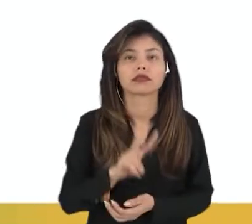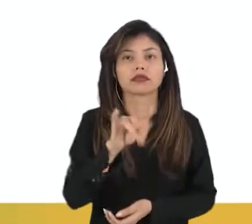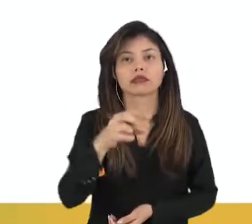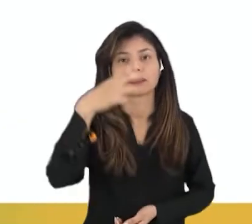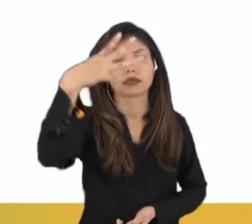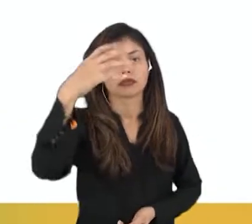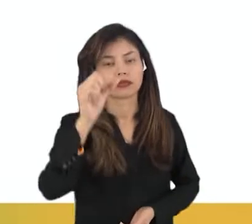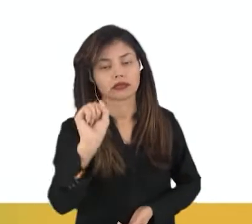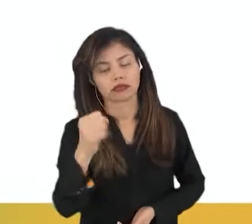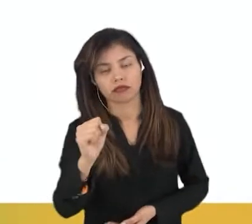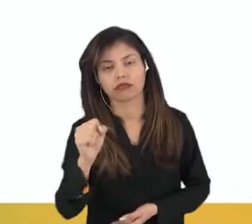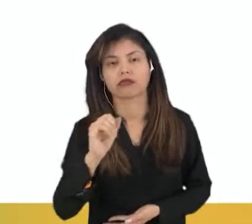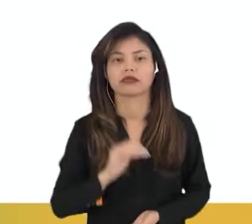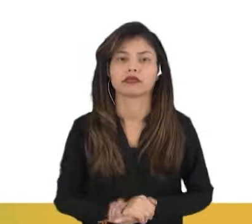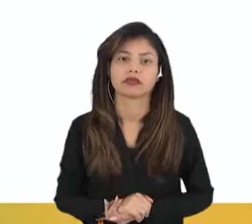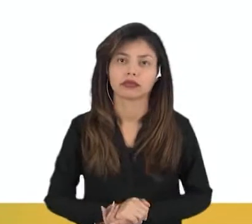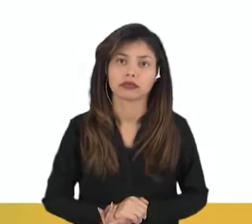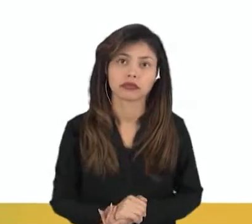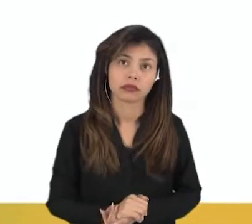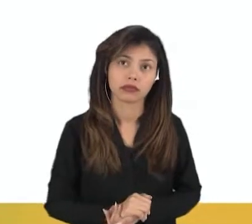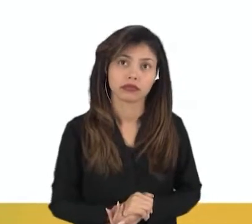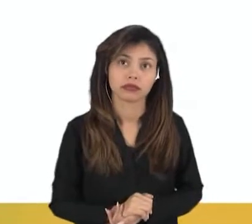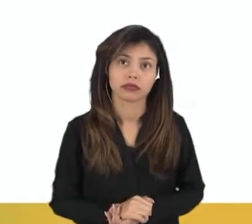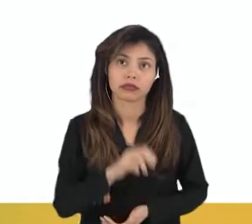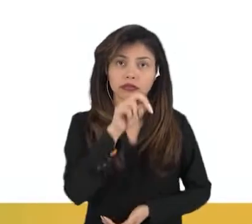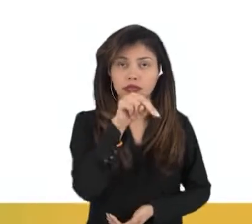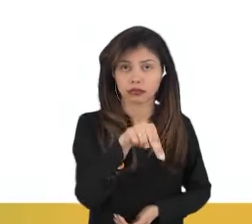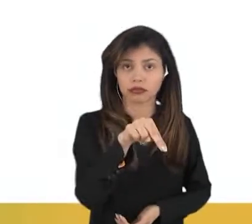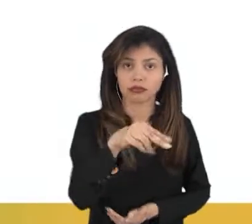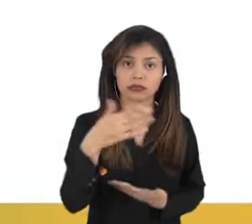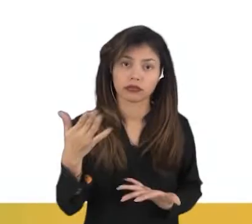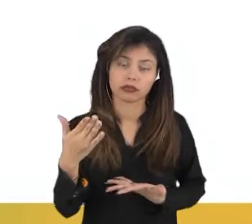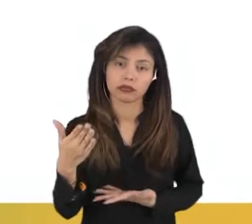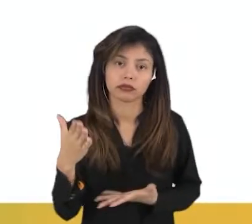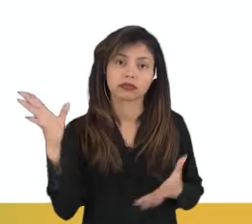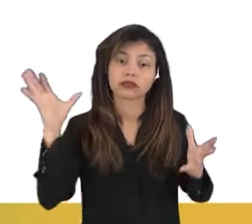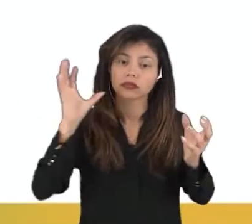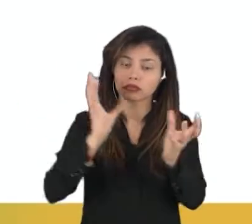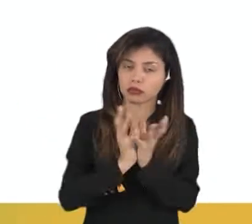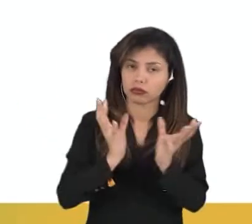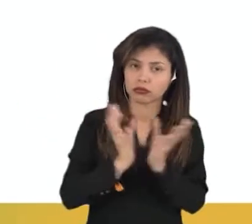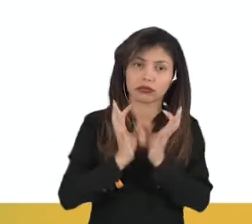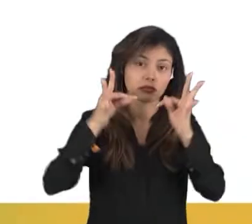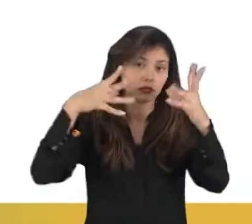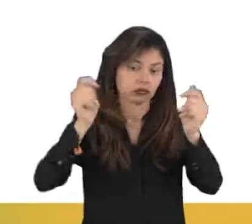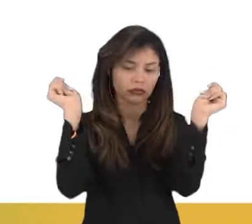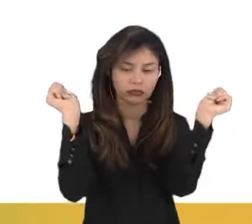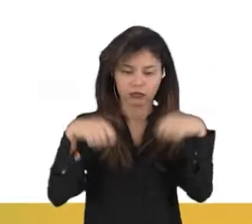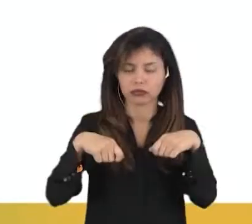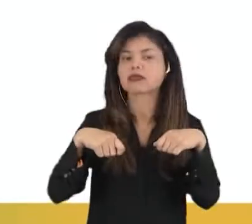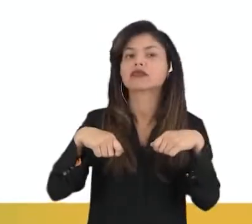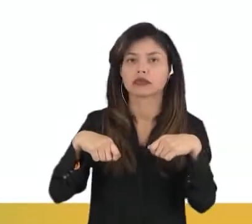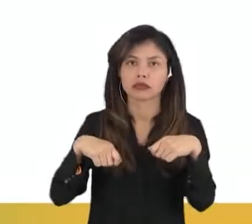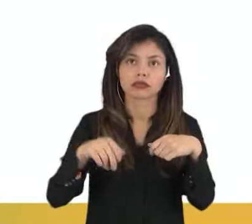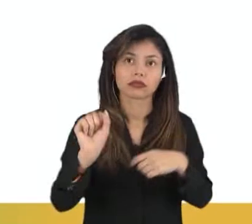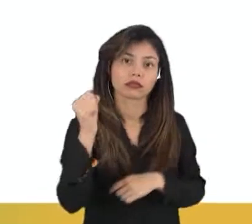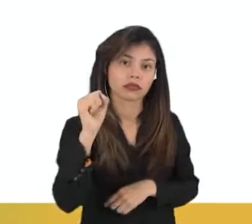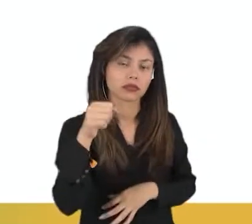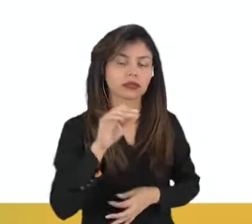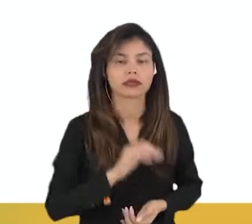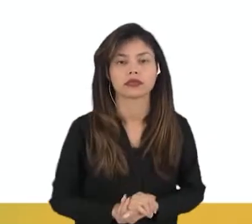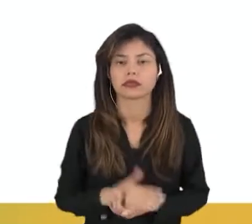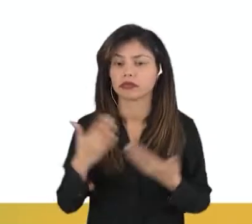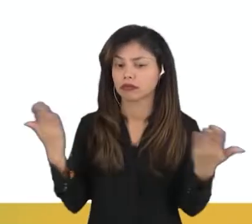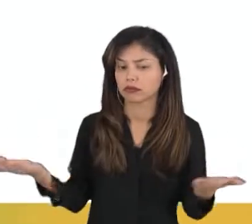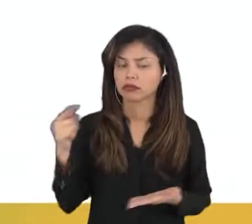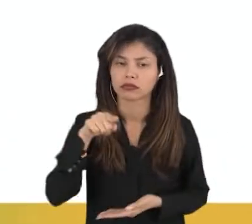a 3 e o nosso N aí, que é o conjunto de todas as possibilidades, né, é igual a 8.